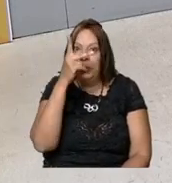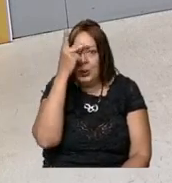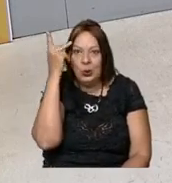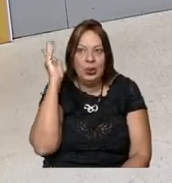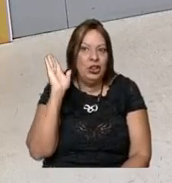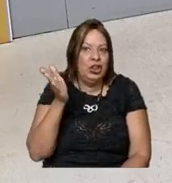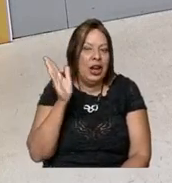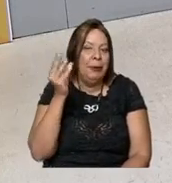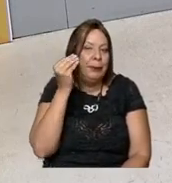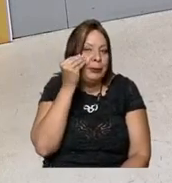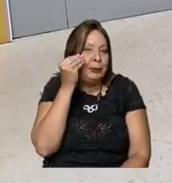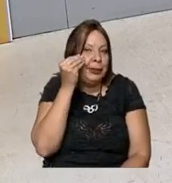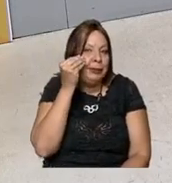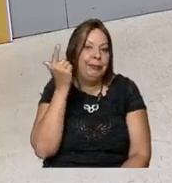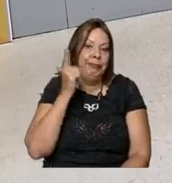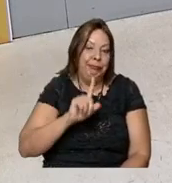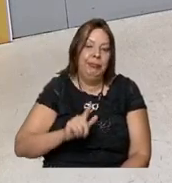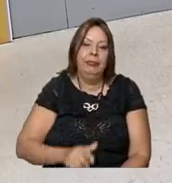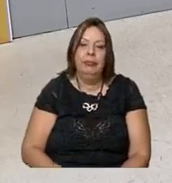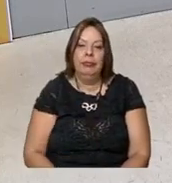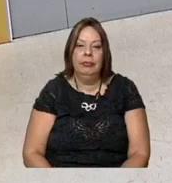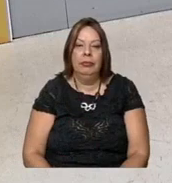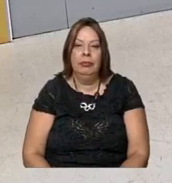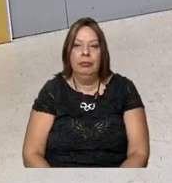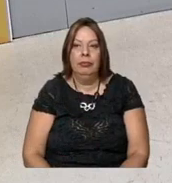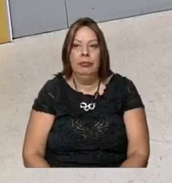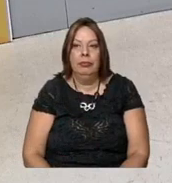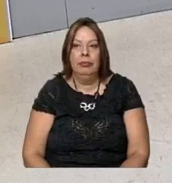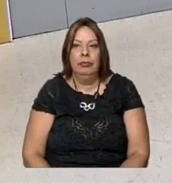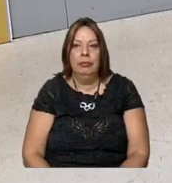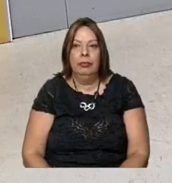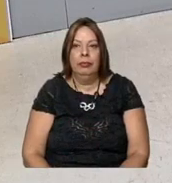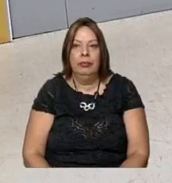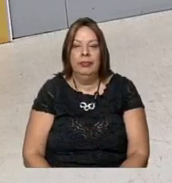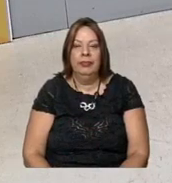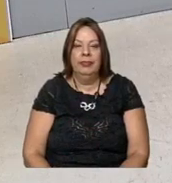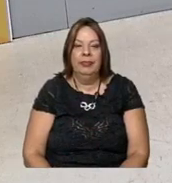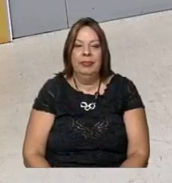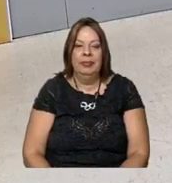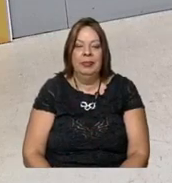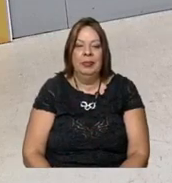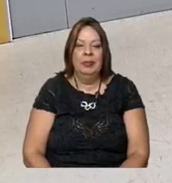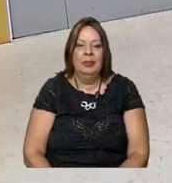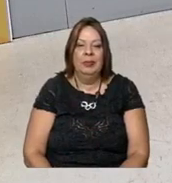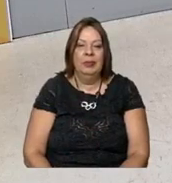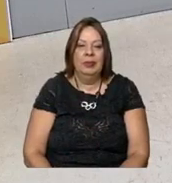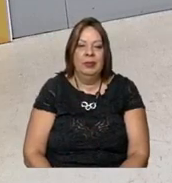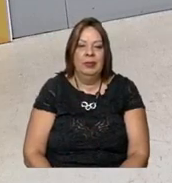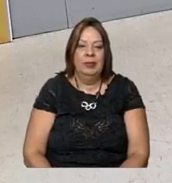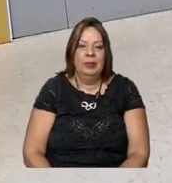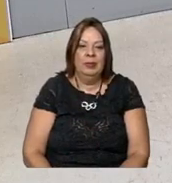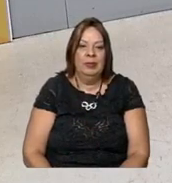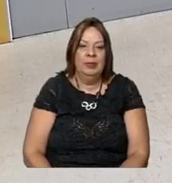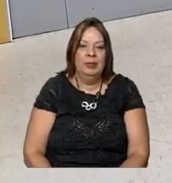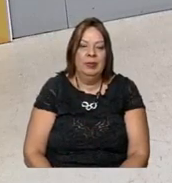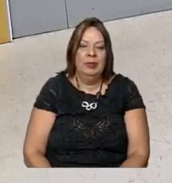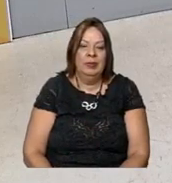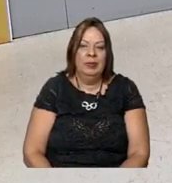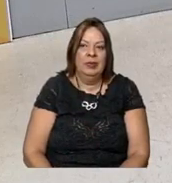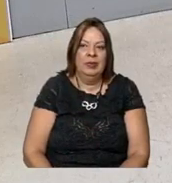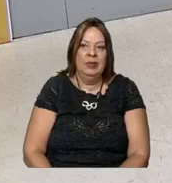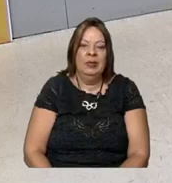de ir para o bolso de alguém, já tem um candidato ali. Será que a bolinha decide ou vai colocar mais gente na disputa? Vamos ver, Rogério, me